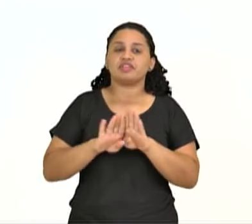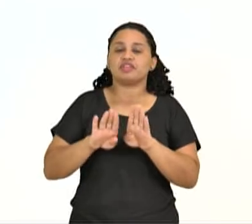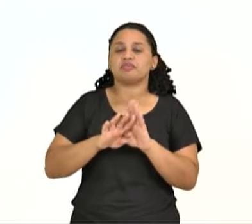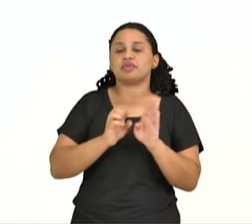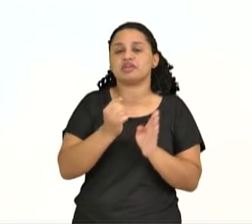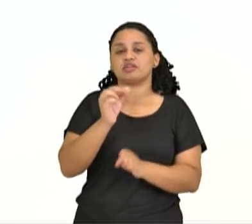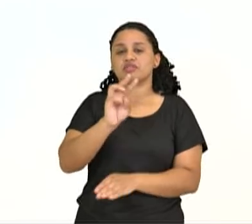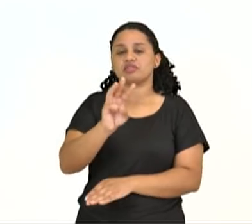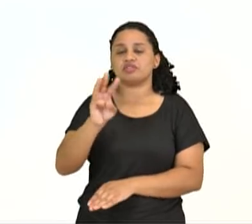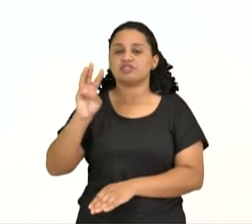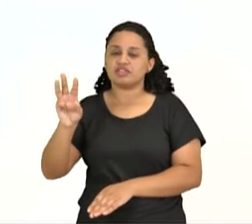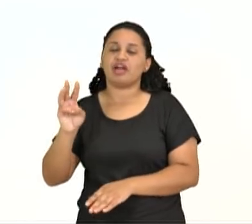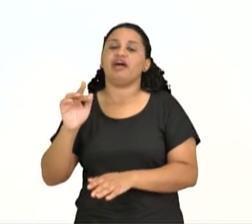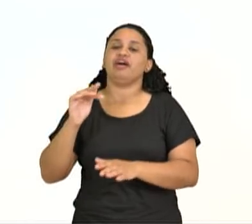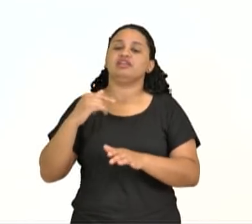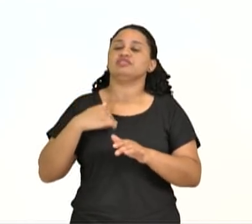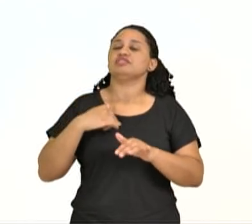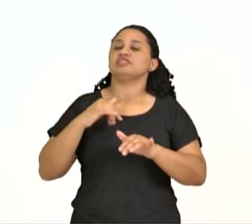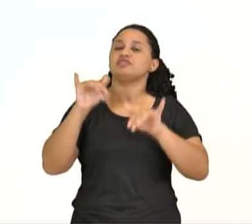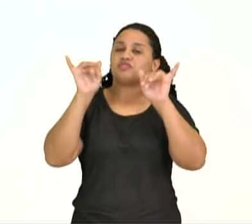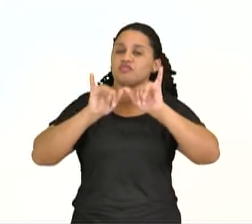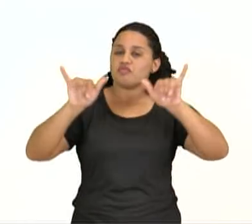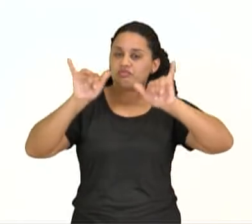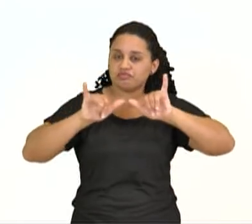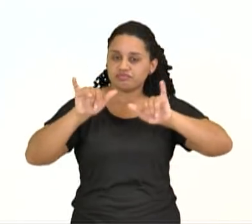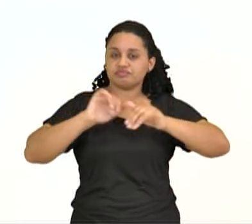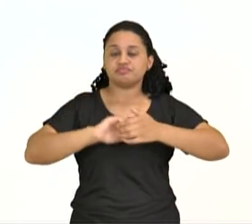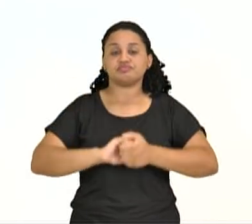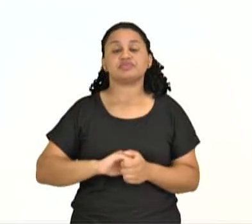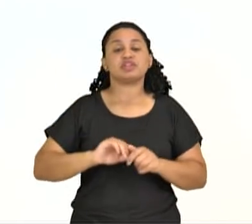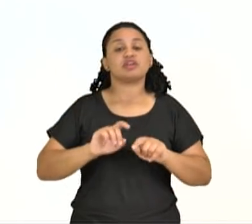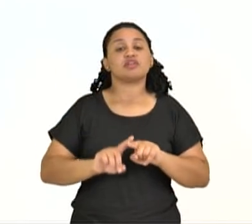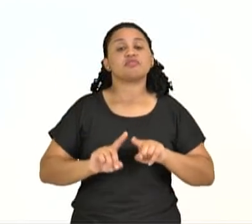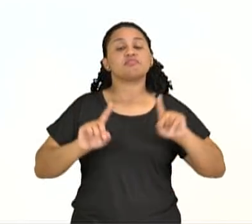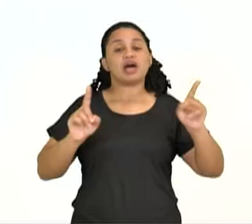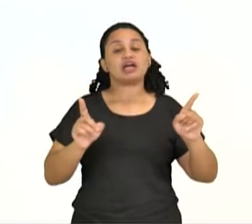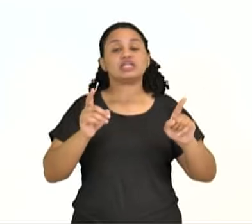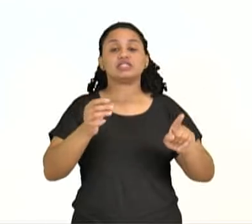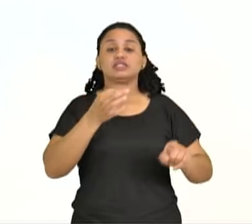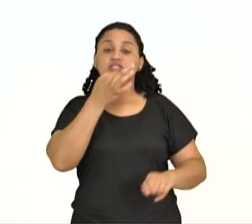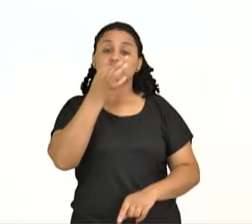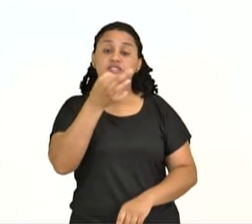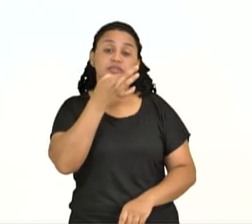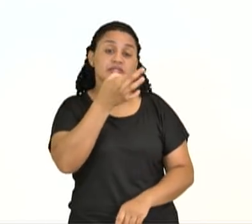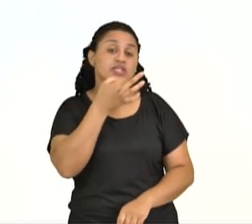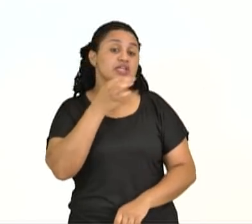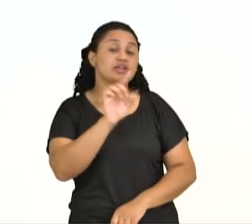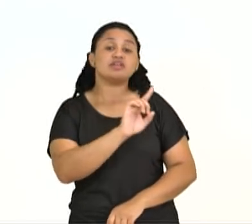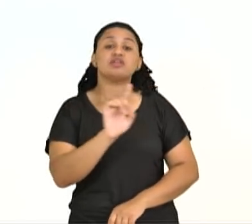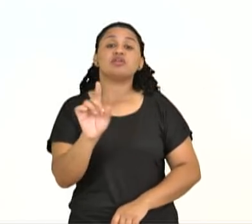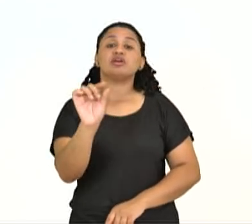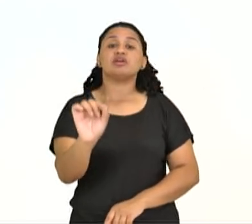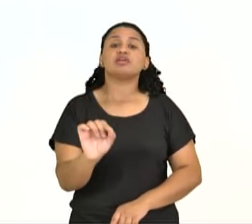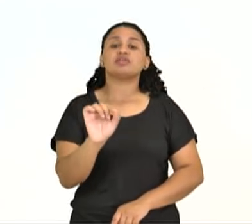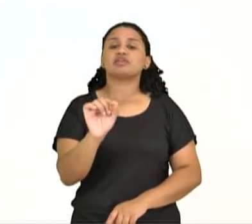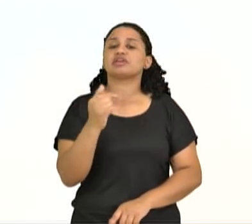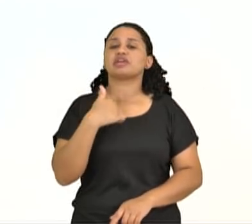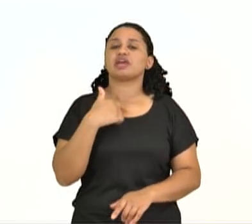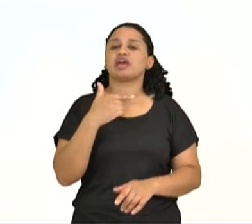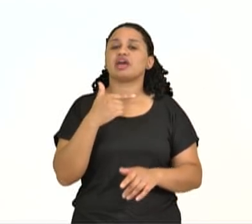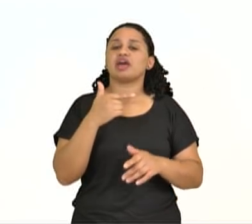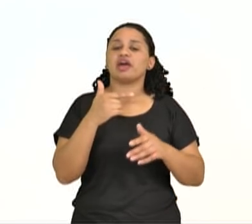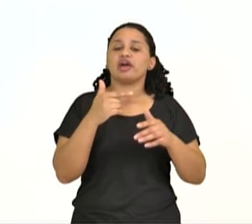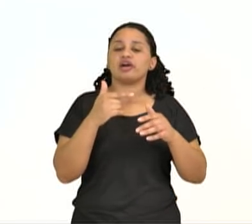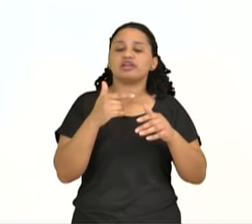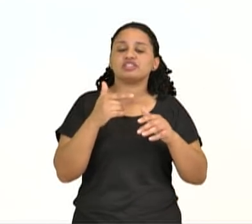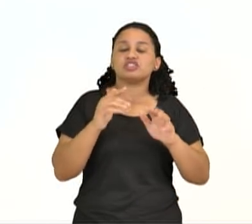e portais de notícias. No entanto, suas opiniões não refletem geralmente a linha